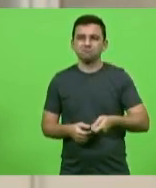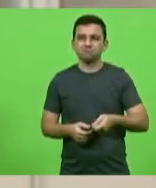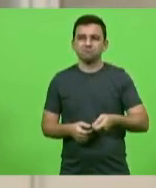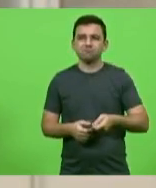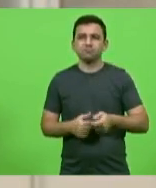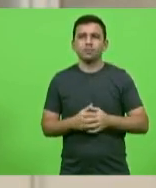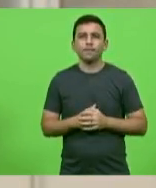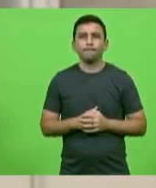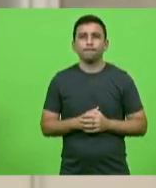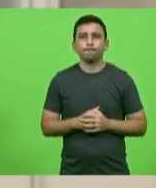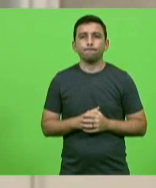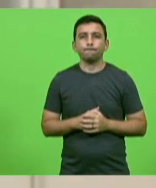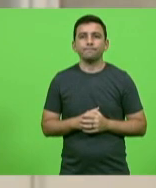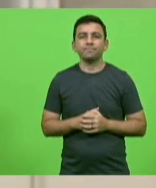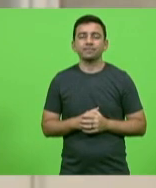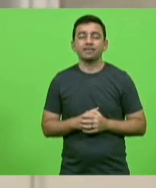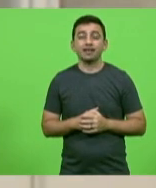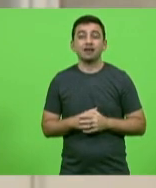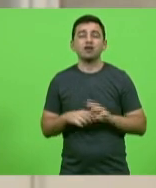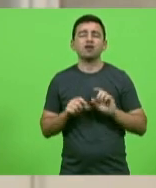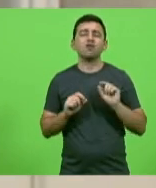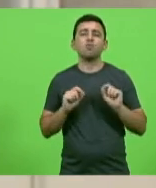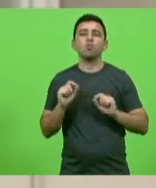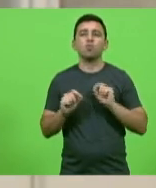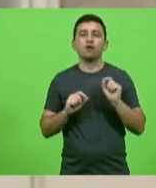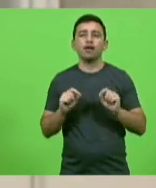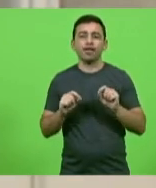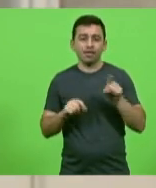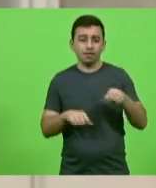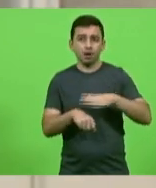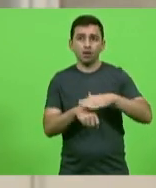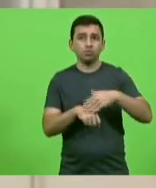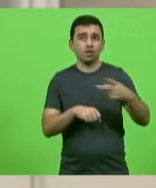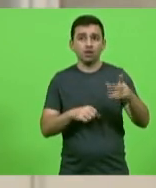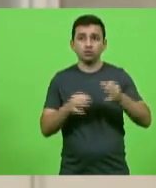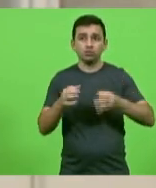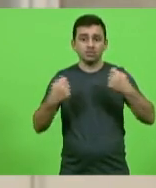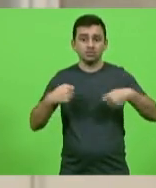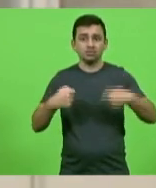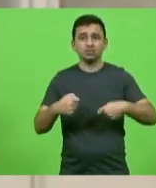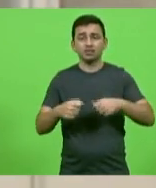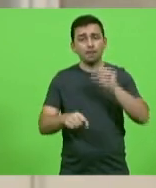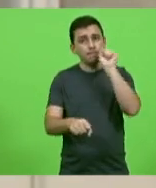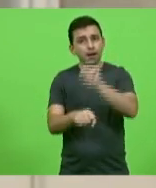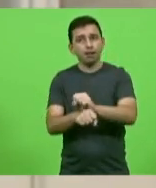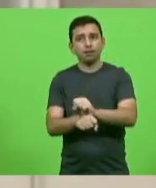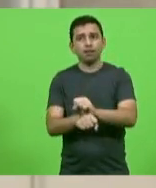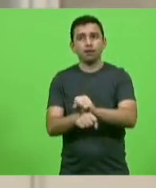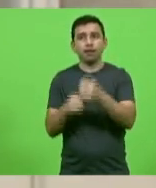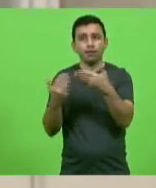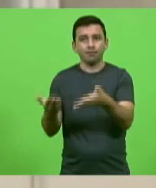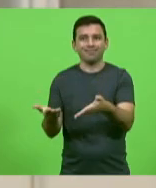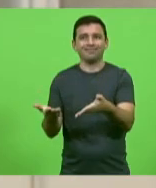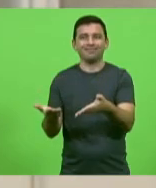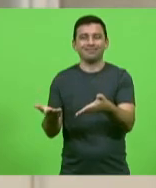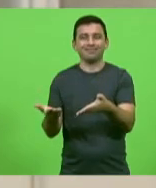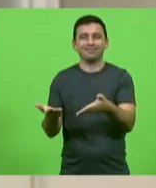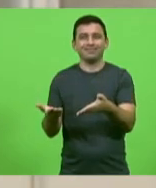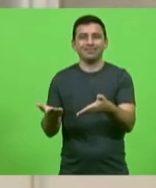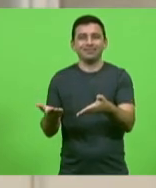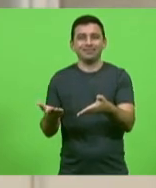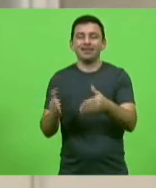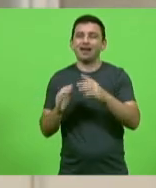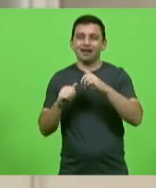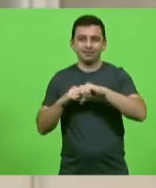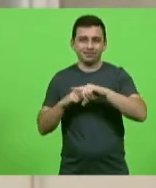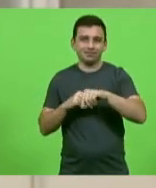isso é quando a gente tem o dever jurídico de impedir o resultado danoso nos